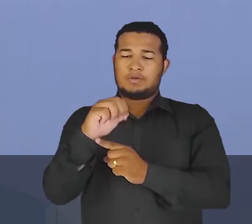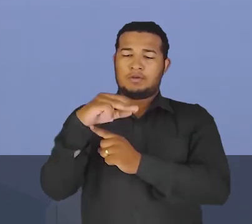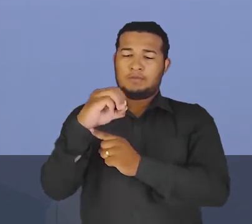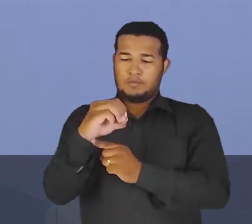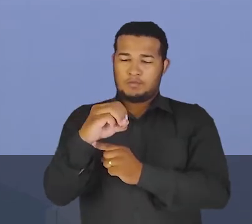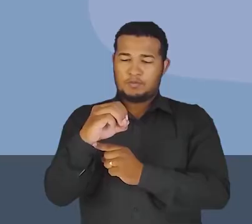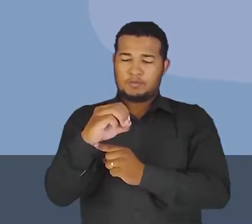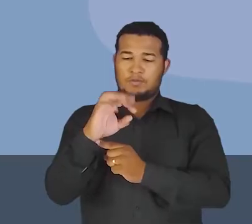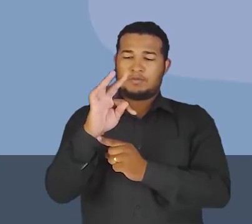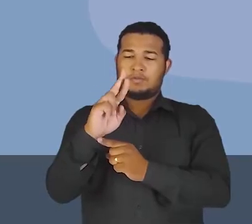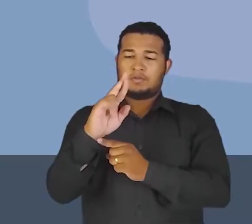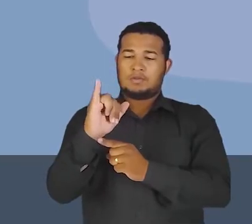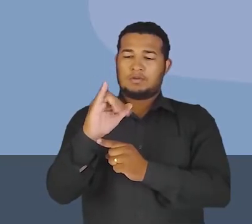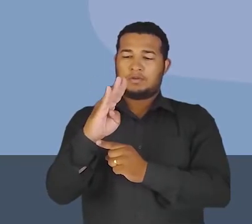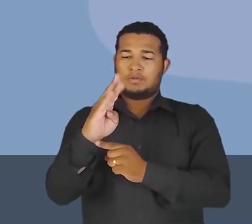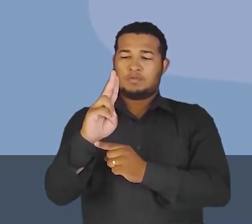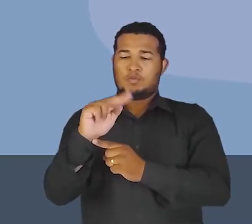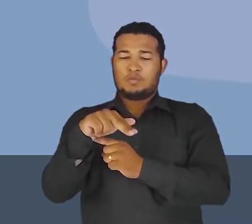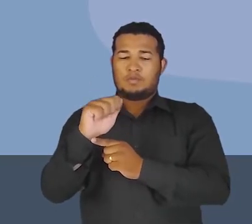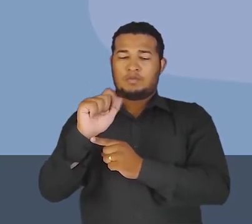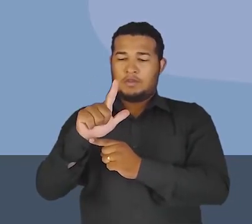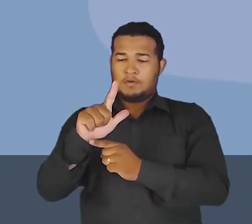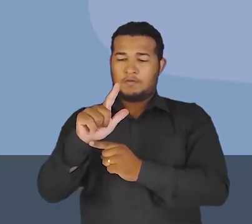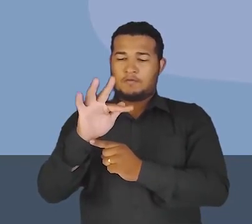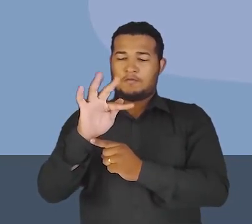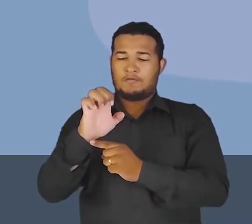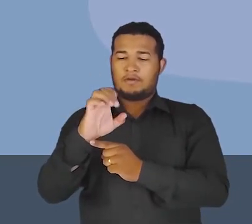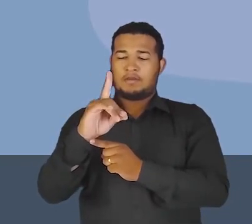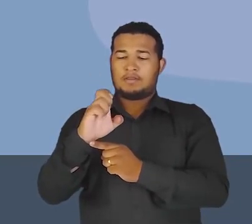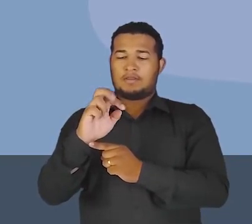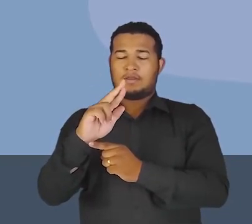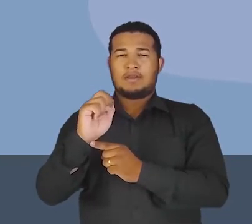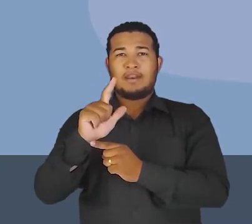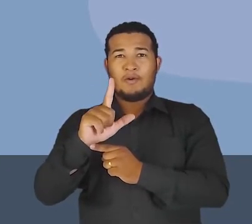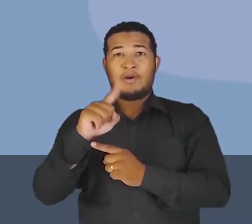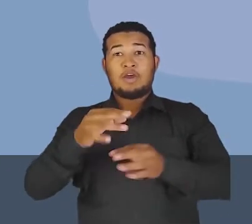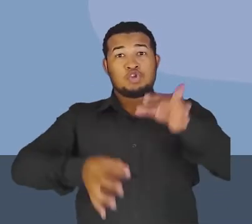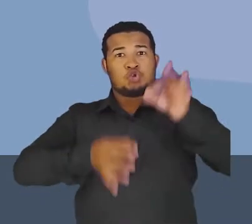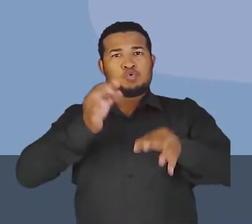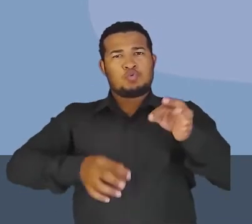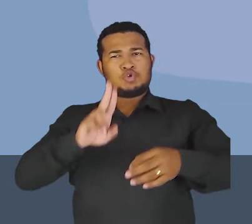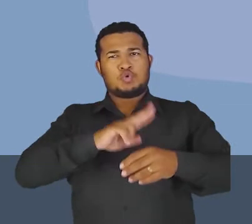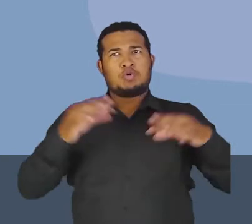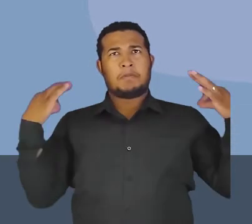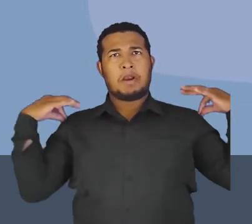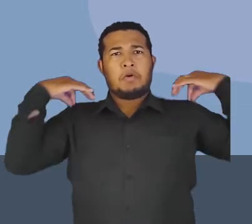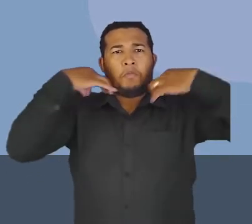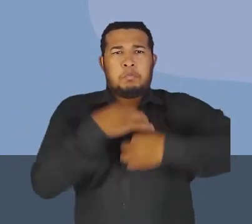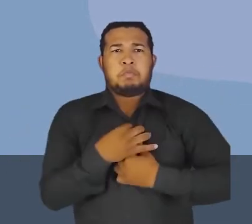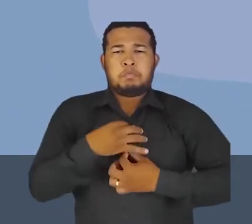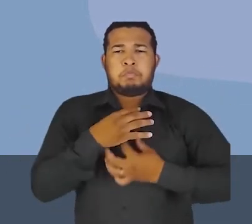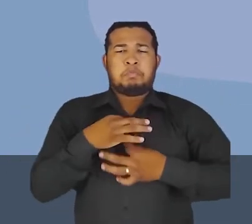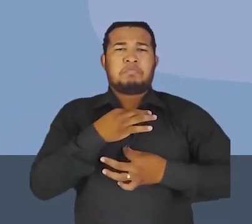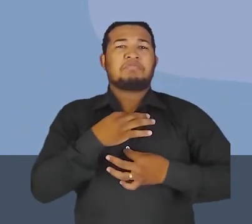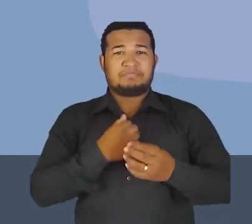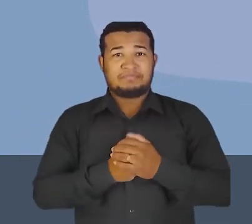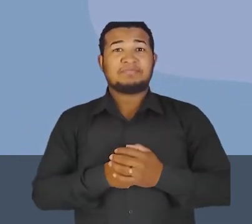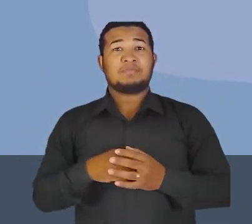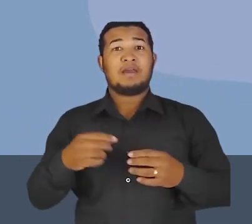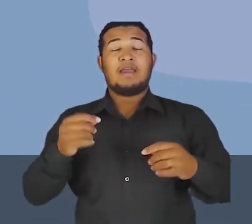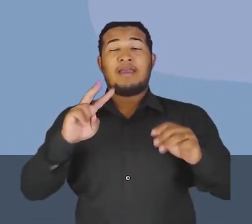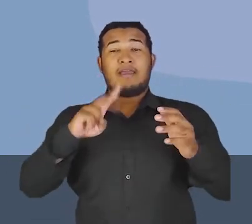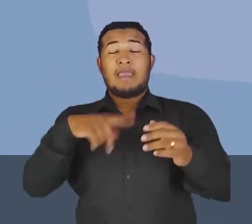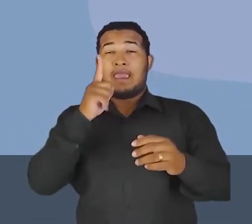são os ministros que usam aquelas togas, que usam aquelas espécie de capas, né, que você vê. Esses são, o STF é a